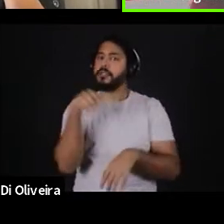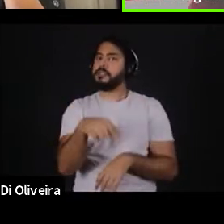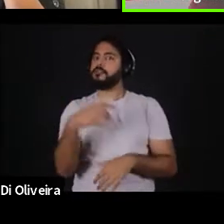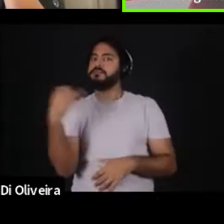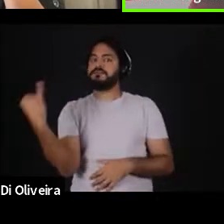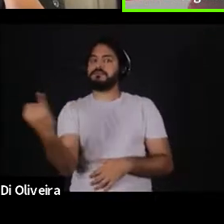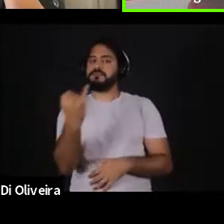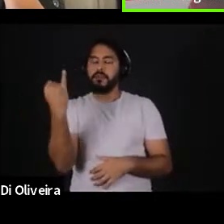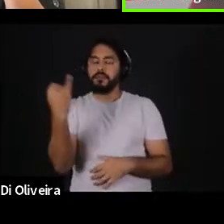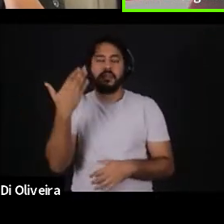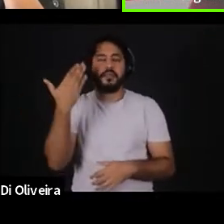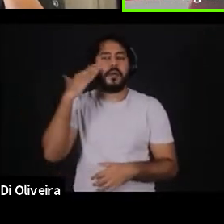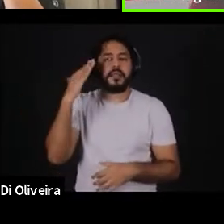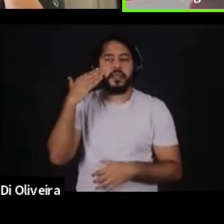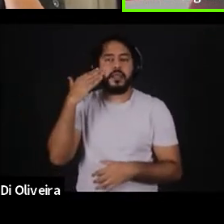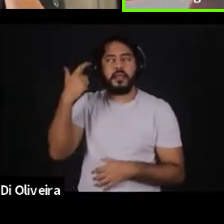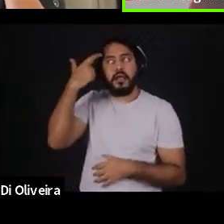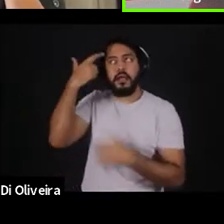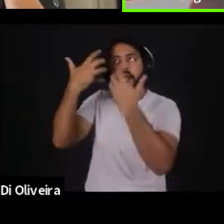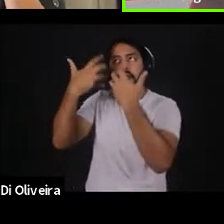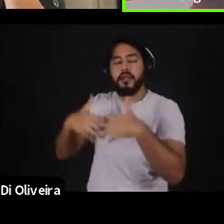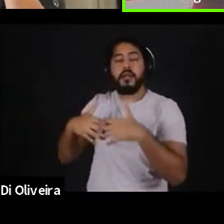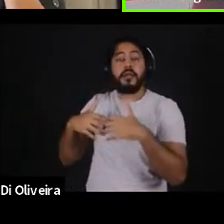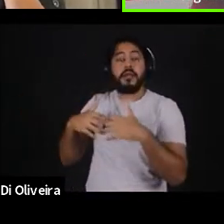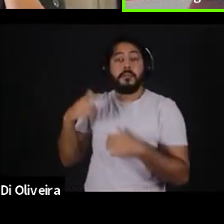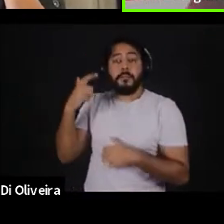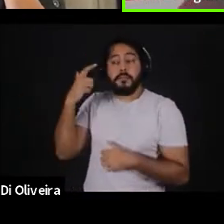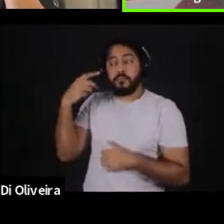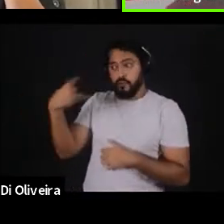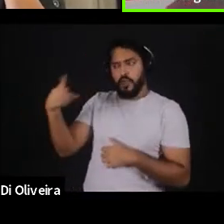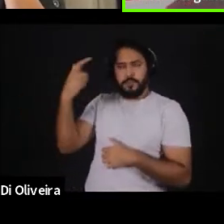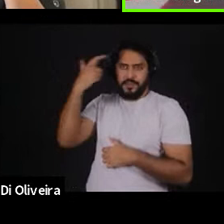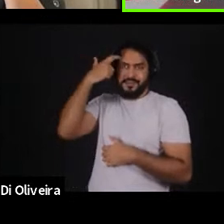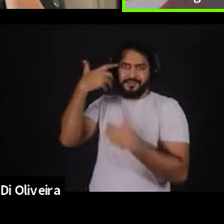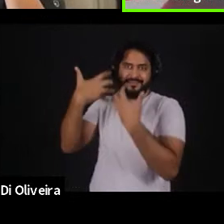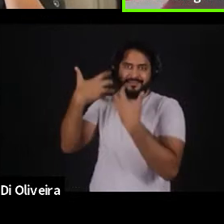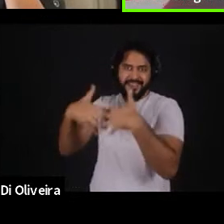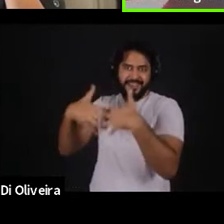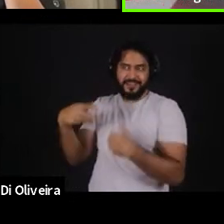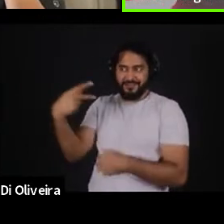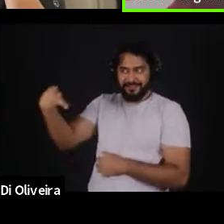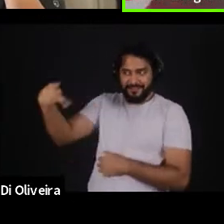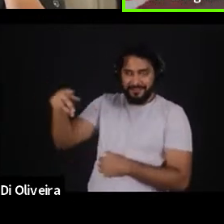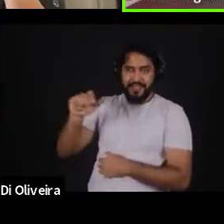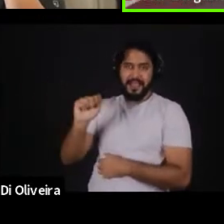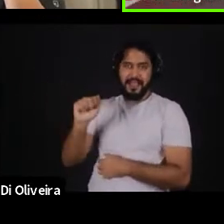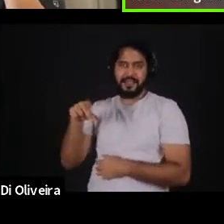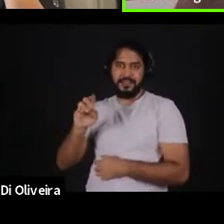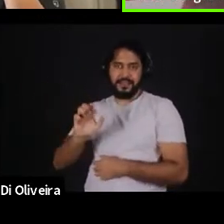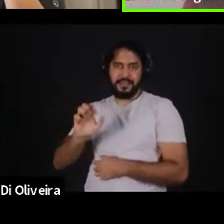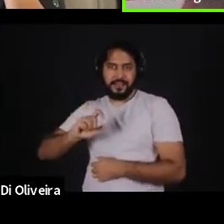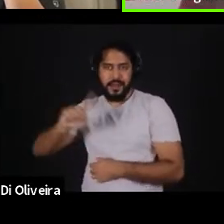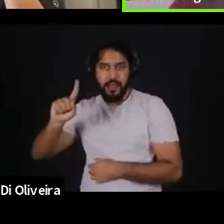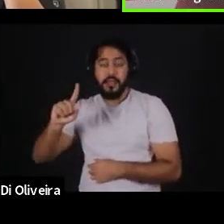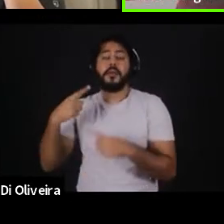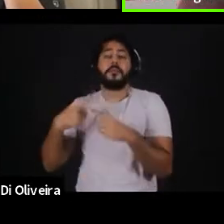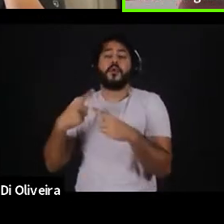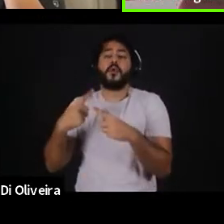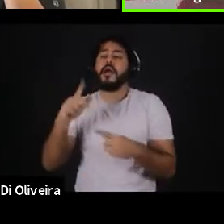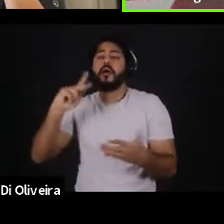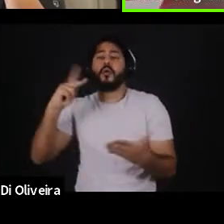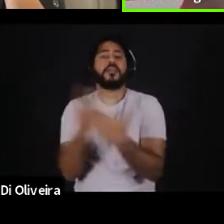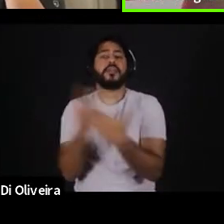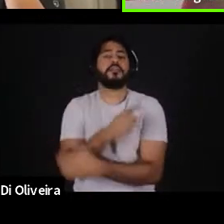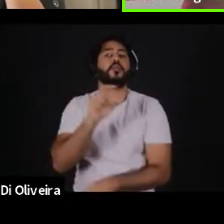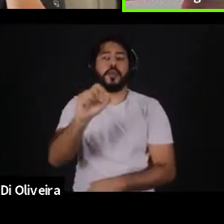para entender o pensamento, o seu pensamento, do André, é justamente o entrelaçamento que há,